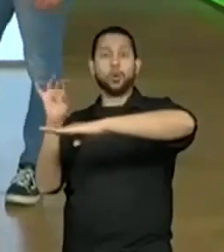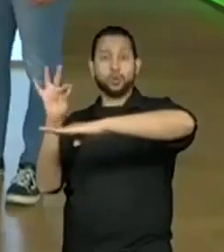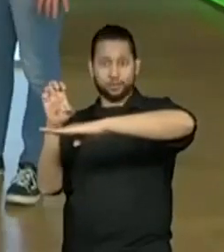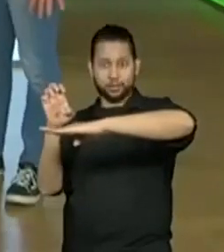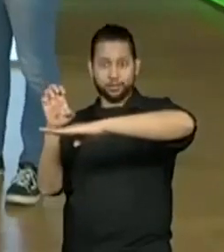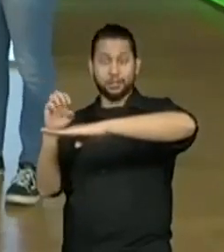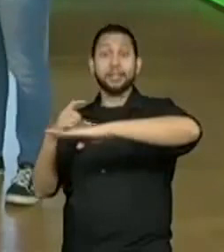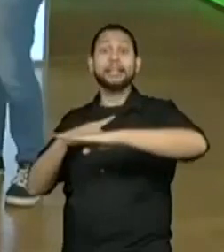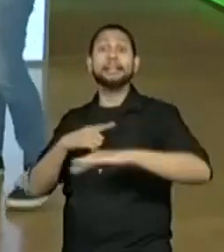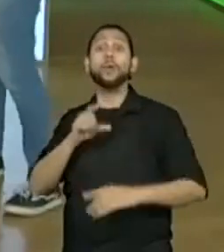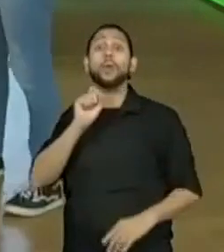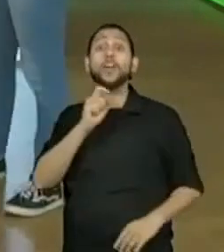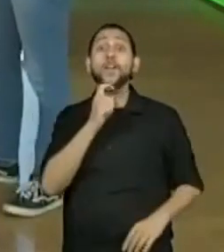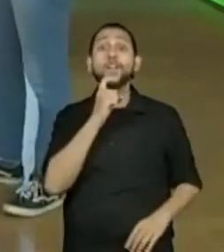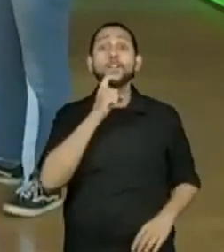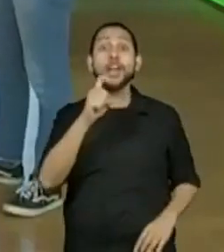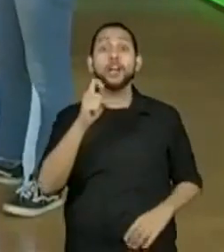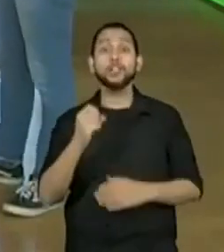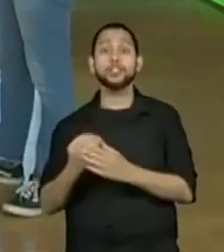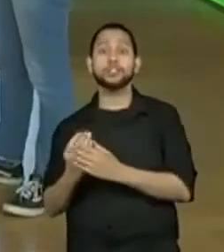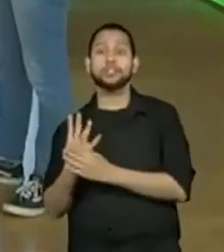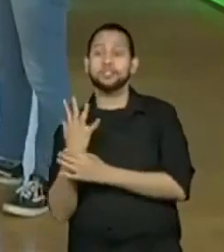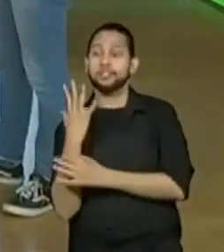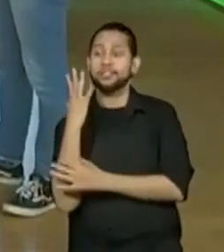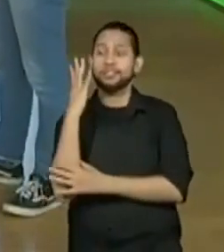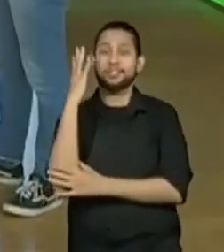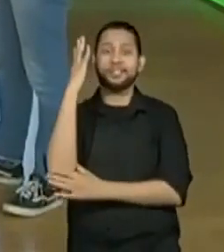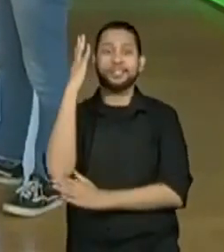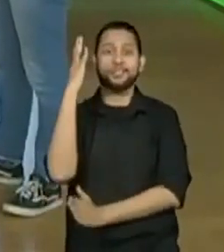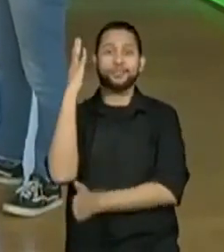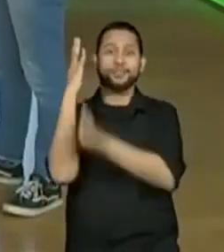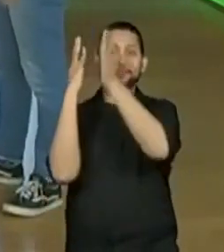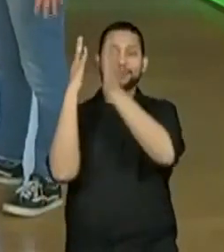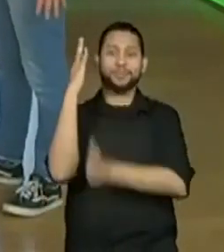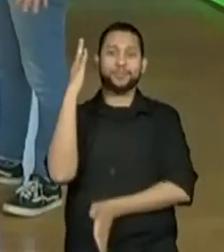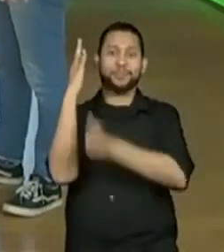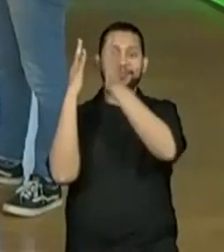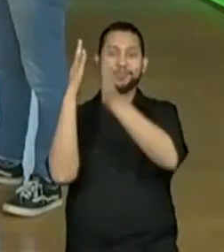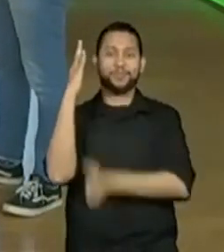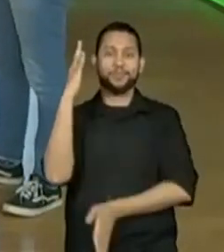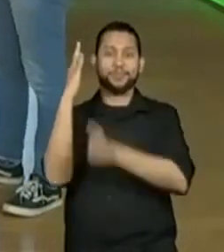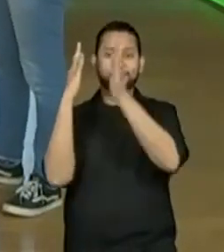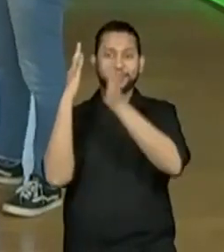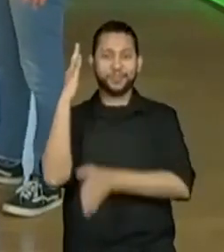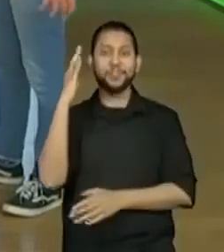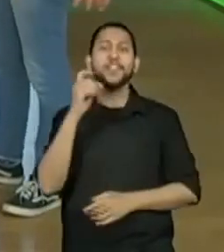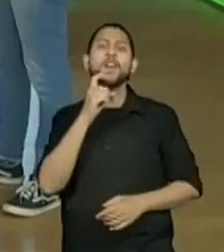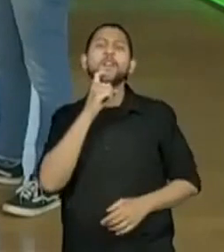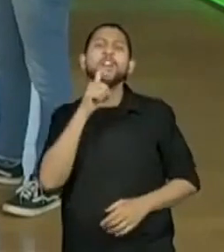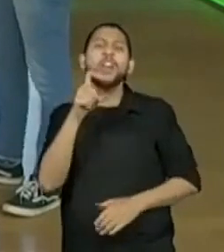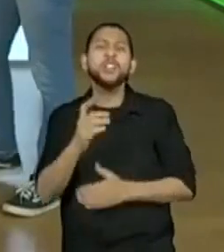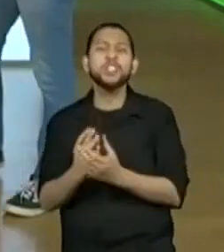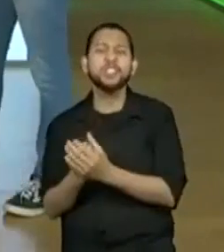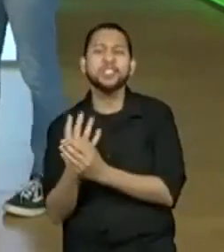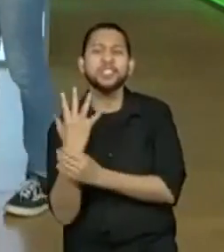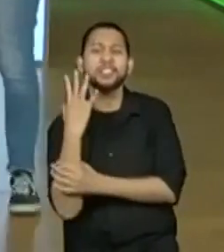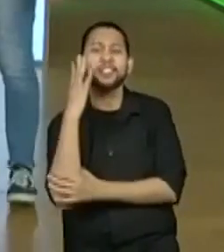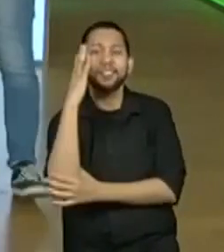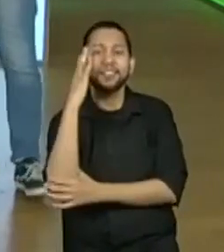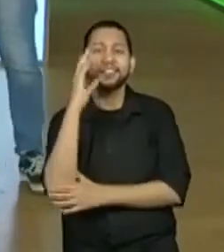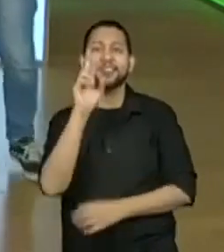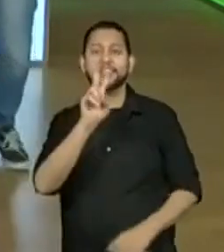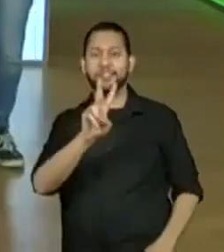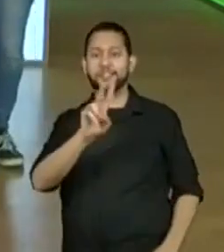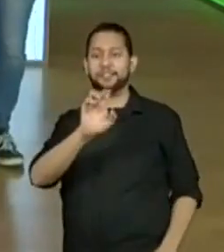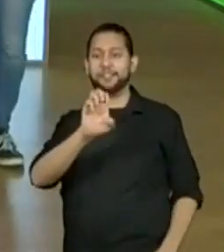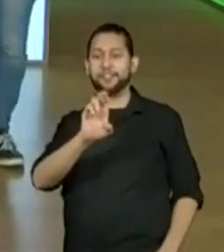esquece mais. Por exemplo, então um prédio. Um prédio? Vertical. Vertical. Vertical. E se eu derrubar o prédio? Horizontal. Ah, moleque.